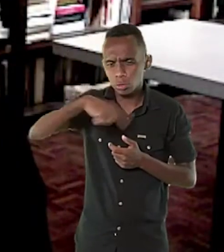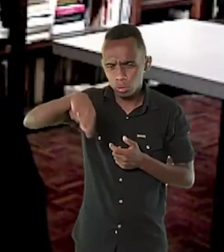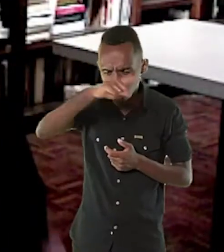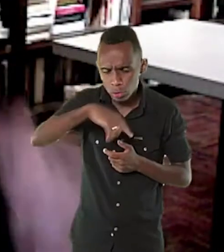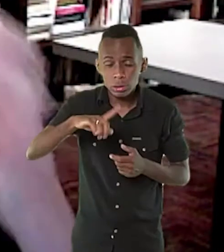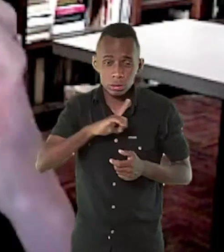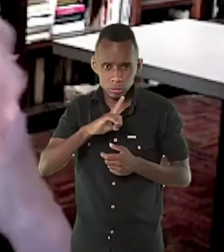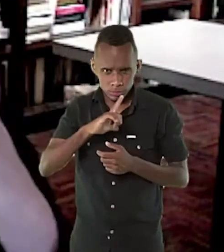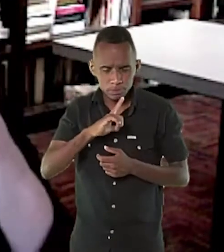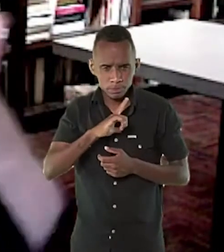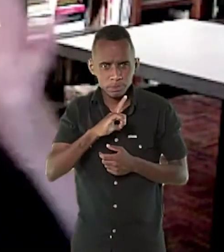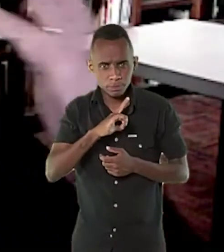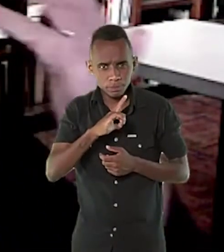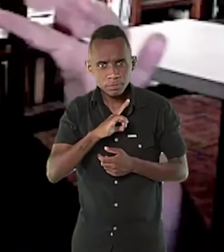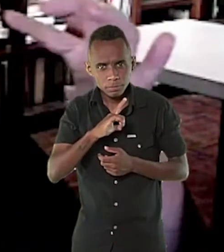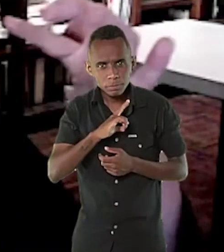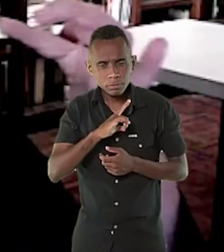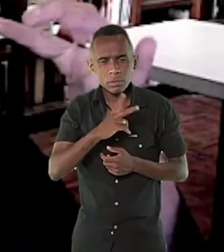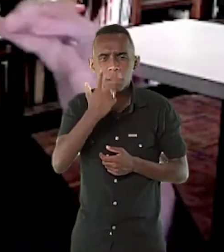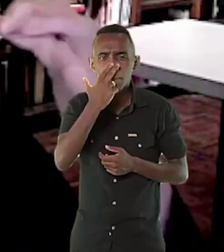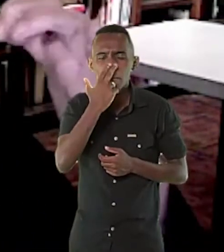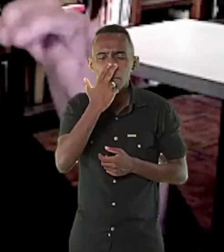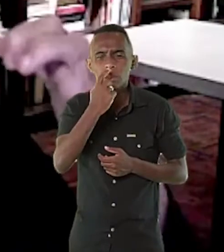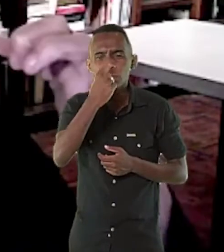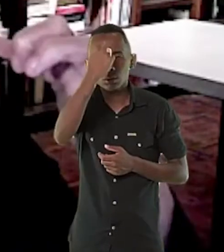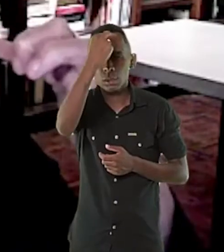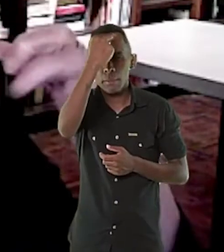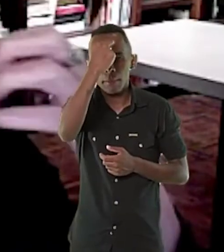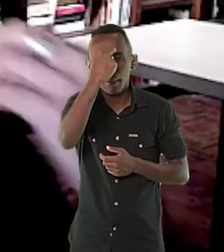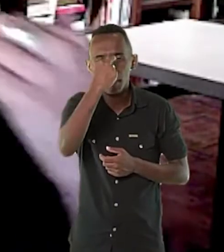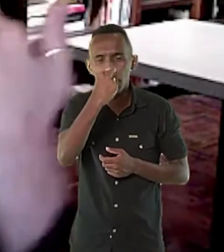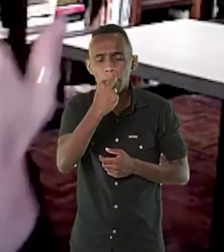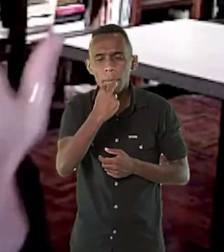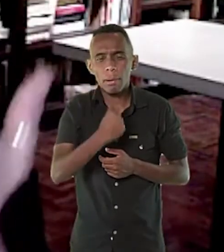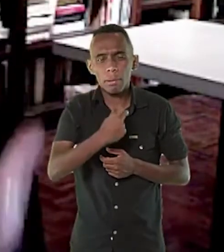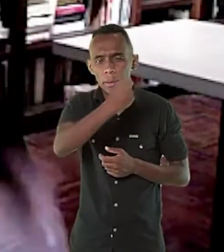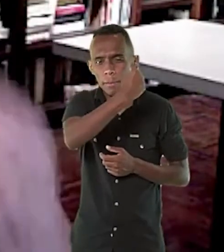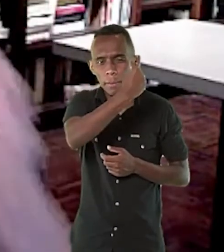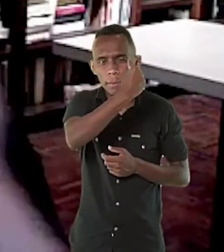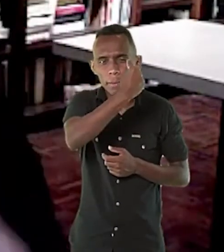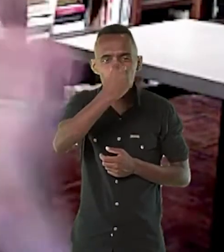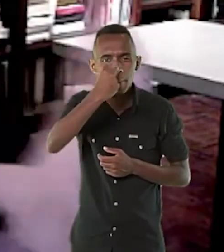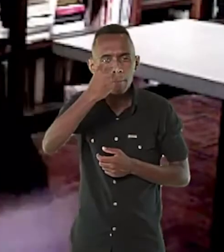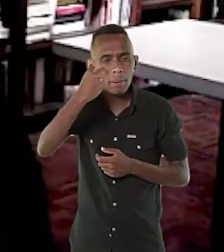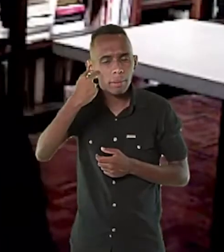né? Parece uma cruz aqui e duas